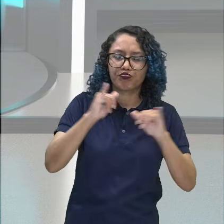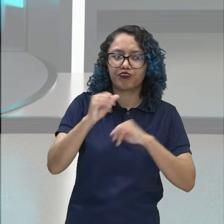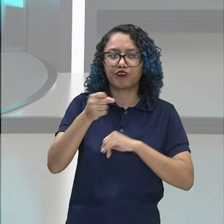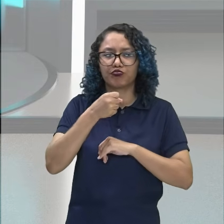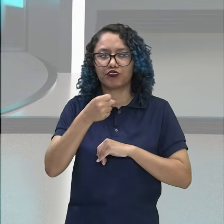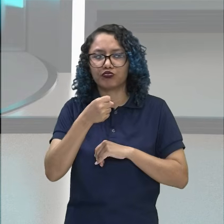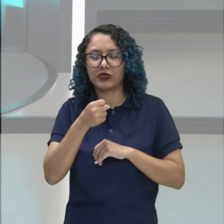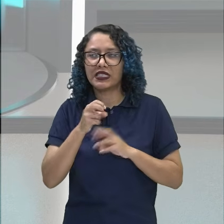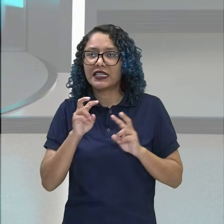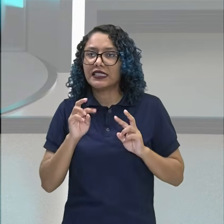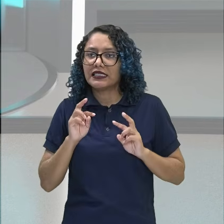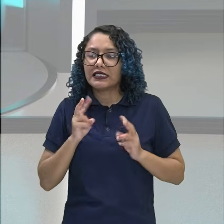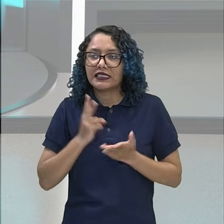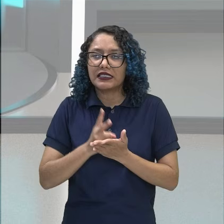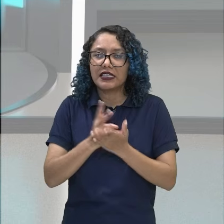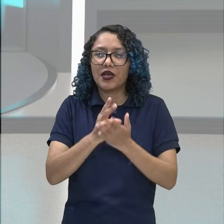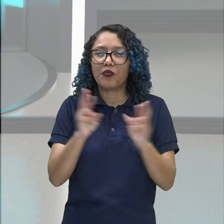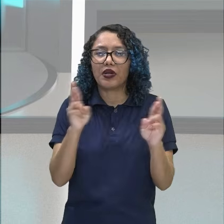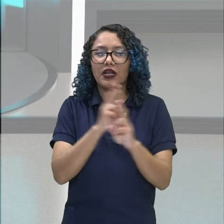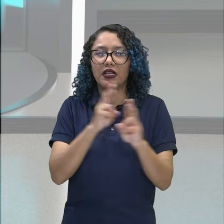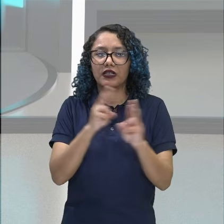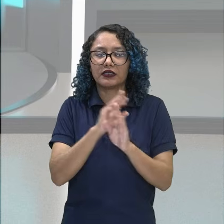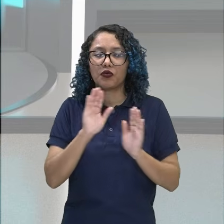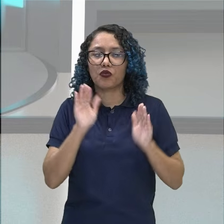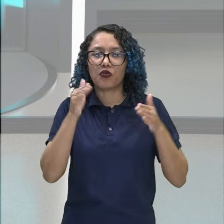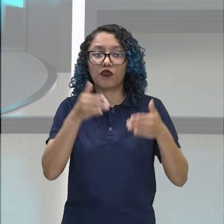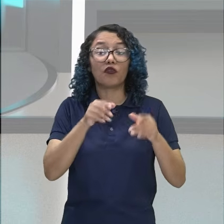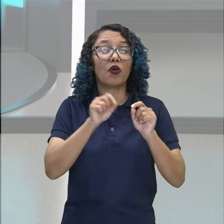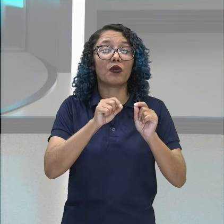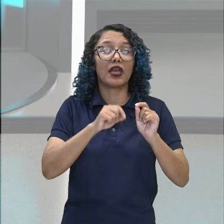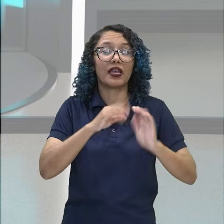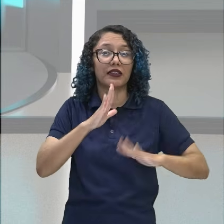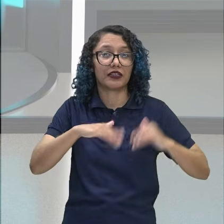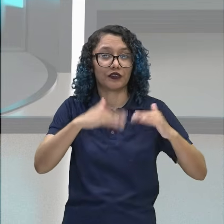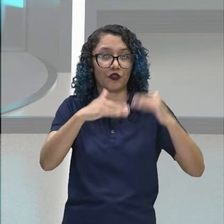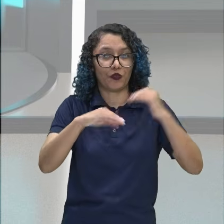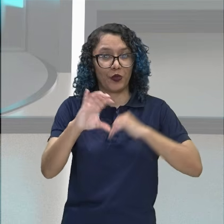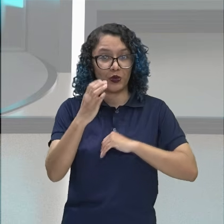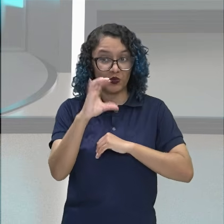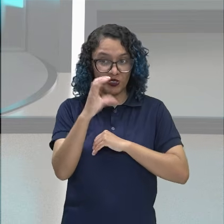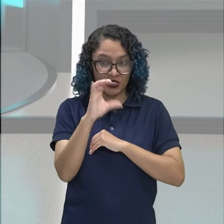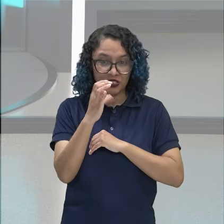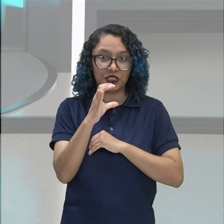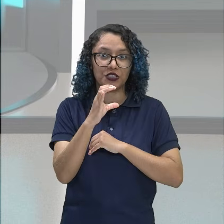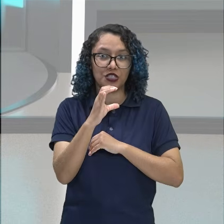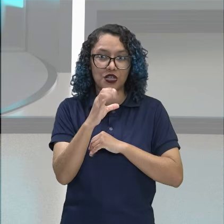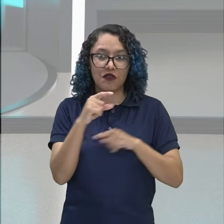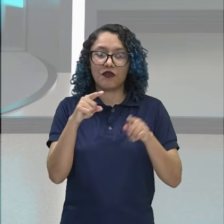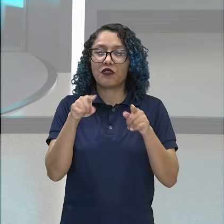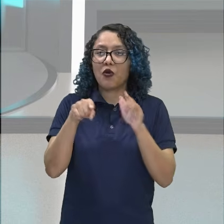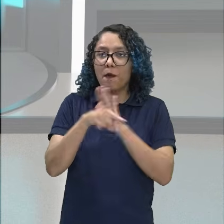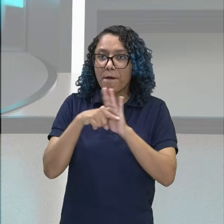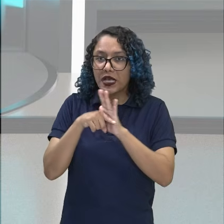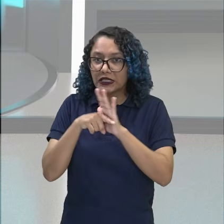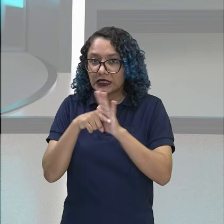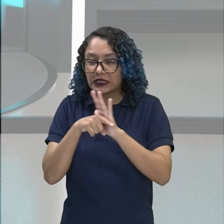elas terão sempre algum tipo de relação com avanços científicos, com as pesquisas que estão sendo desenvolvidas.